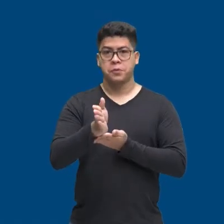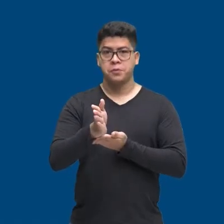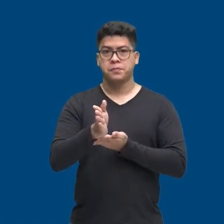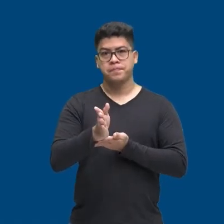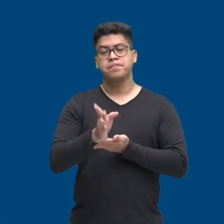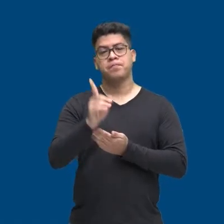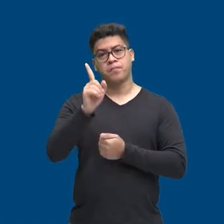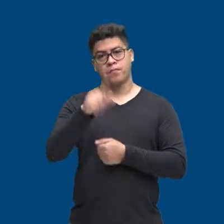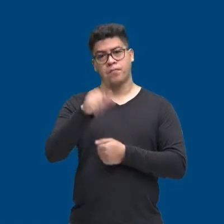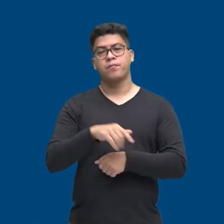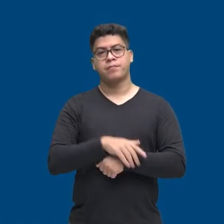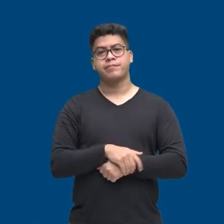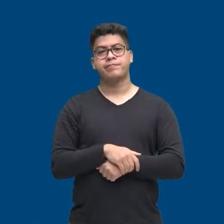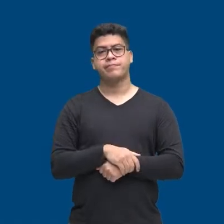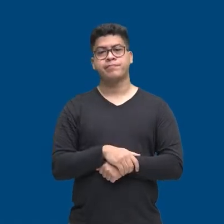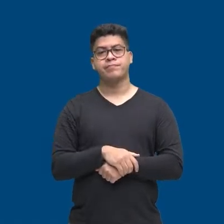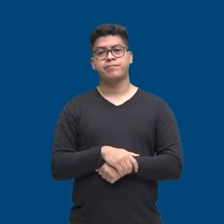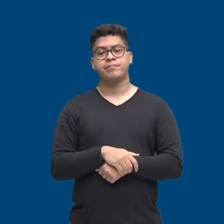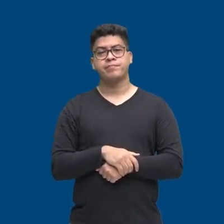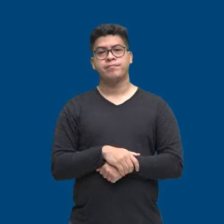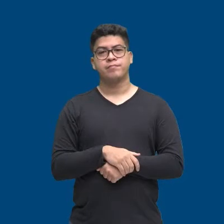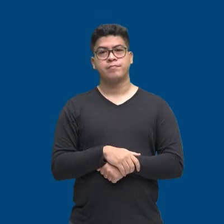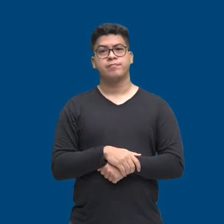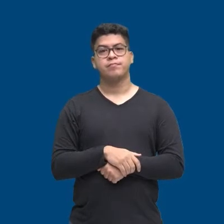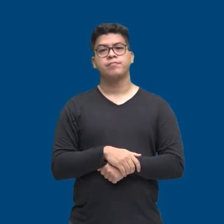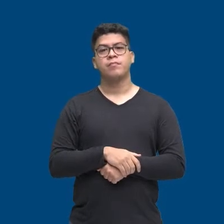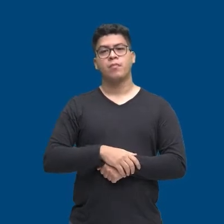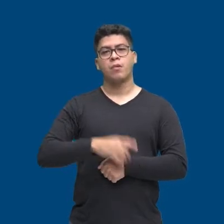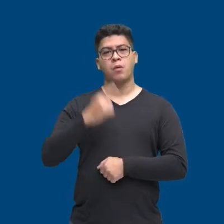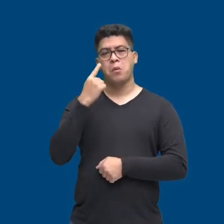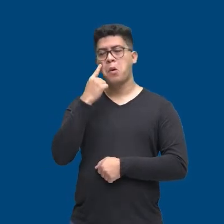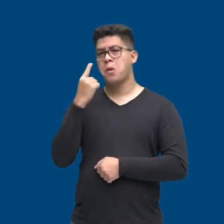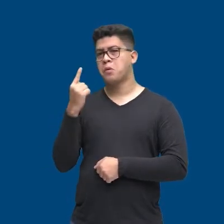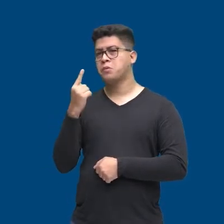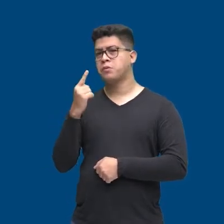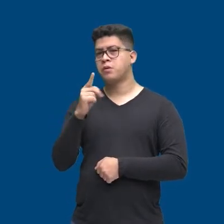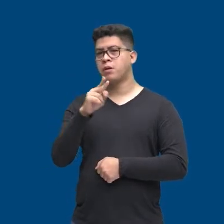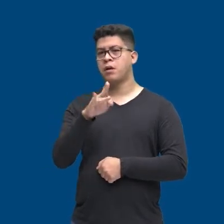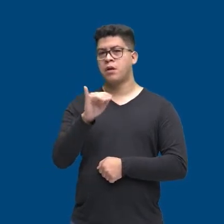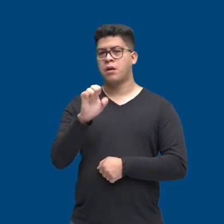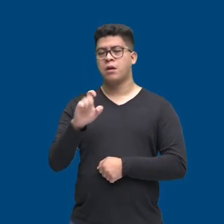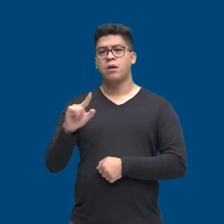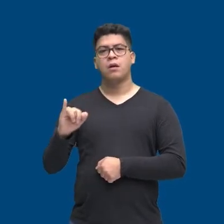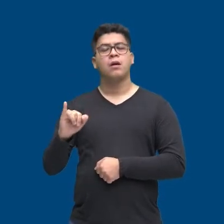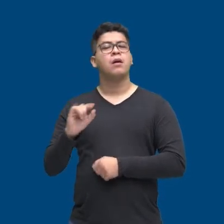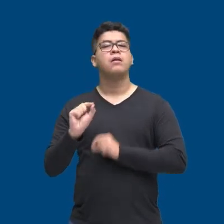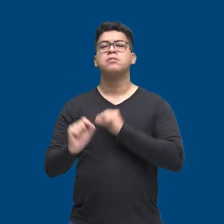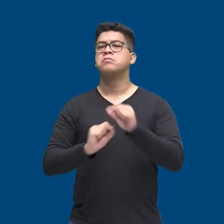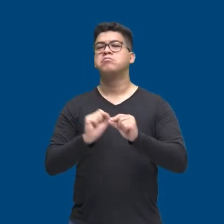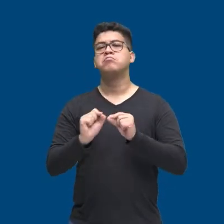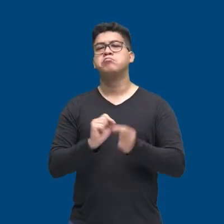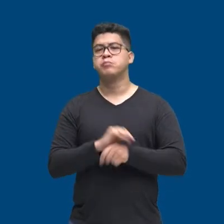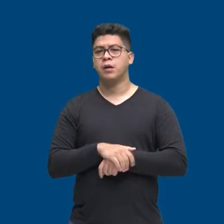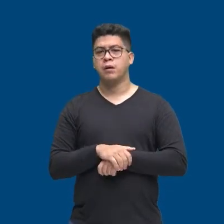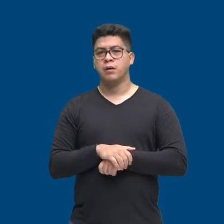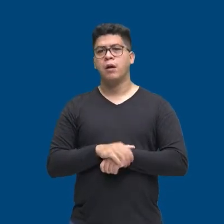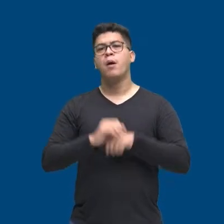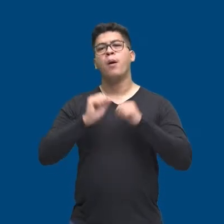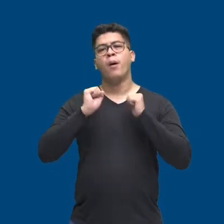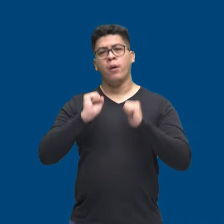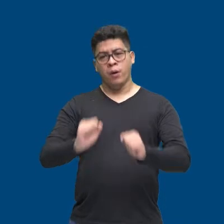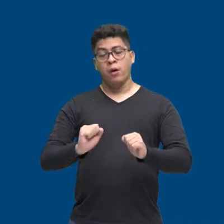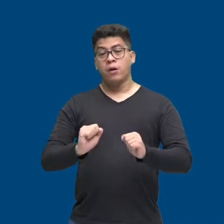da nossa rainha eu vou pegar aqui o nosso reino por aqui em cima ele vai poder ir em todas as direções